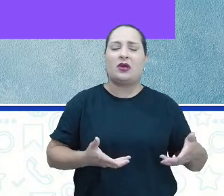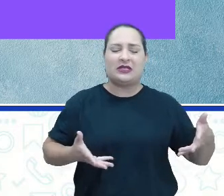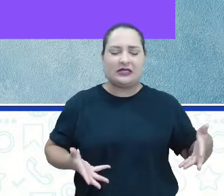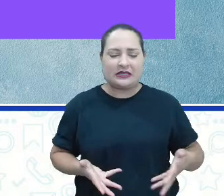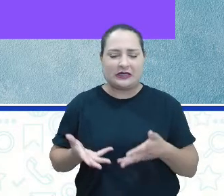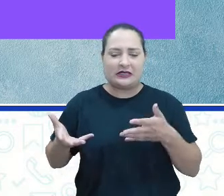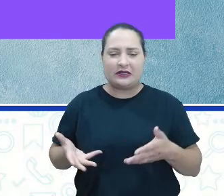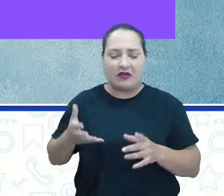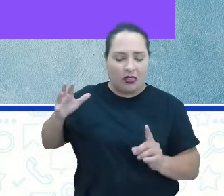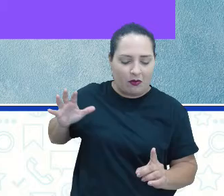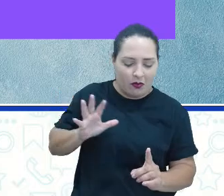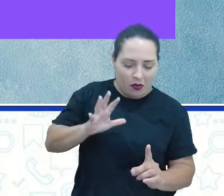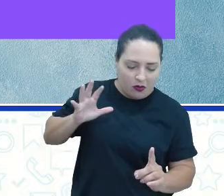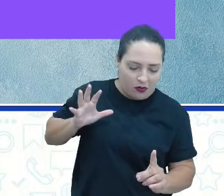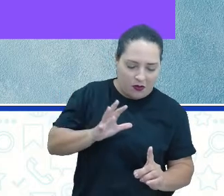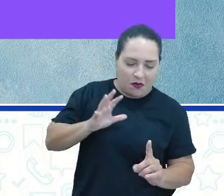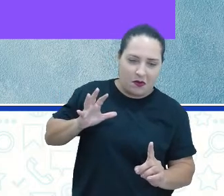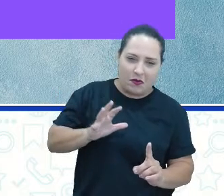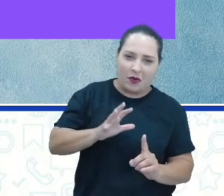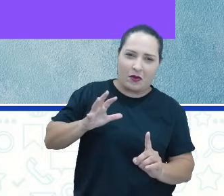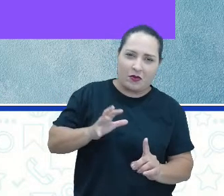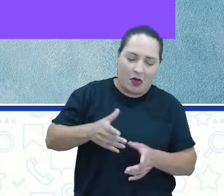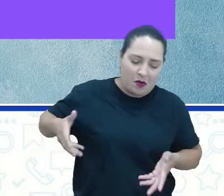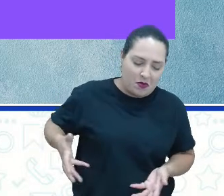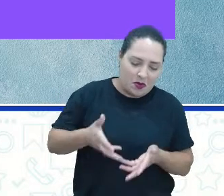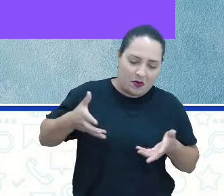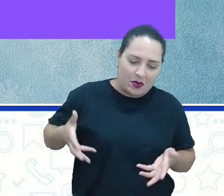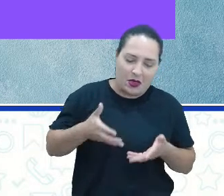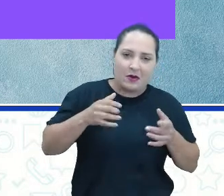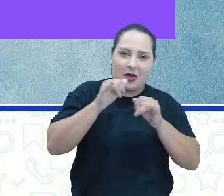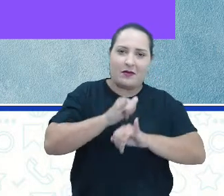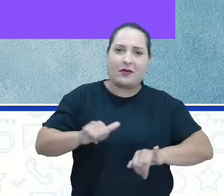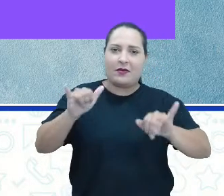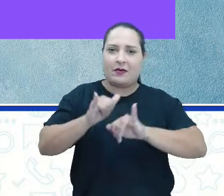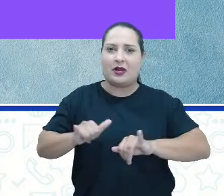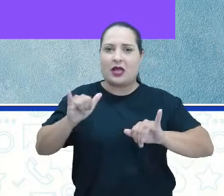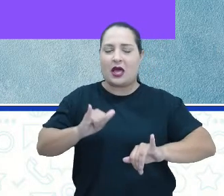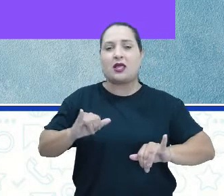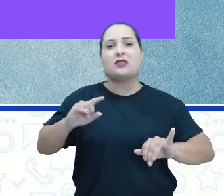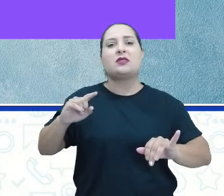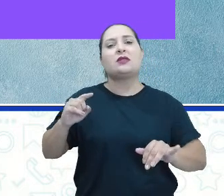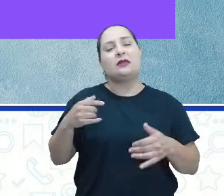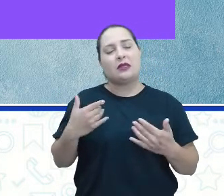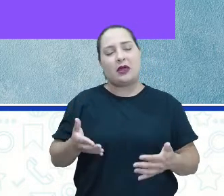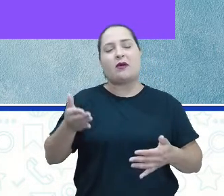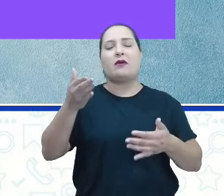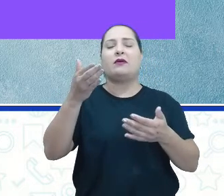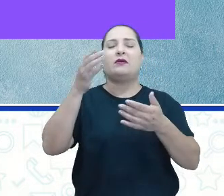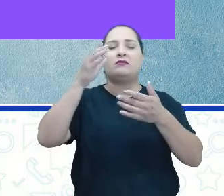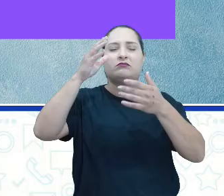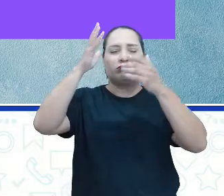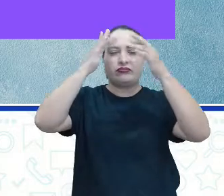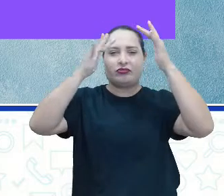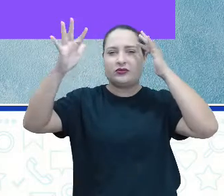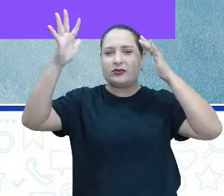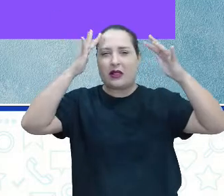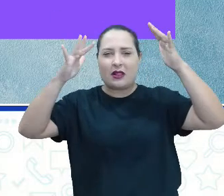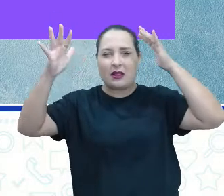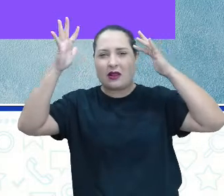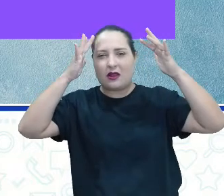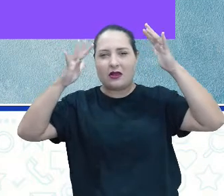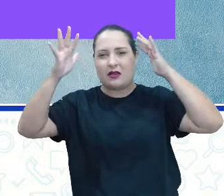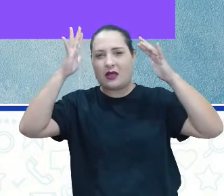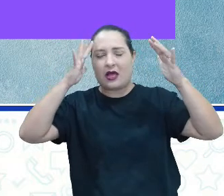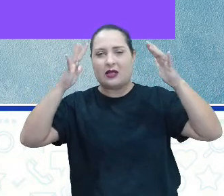inteiro. Então, é inegável que a publicidade também constrói o nosso imaginário social e continua perpetuando essas